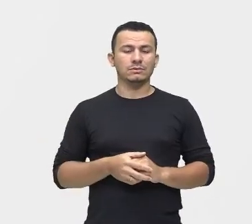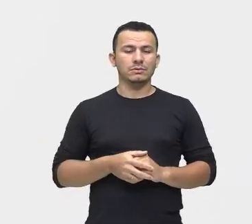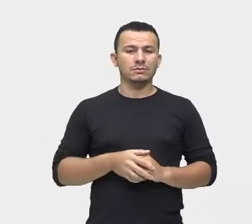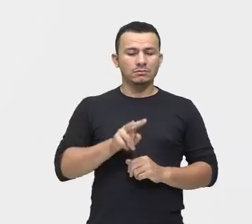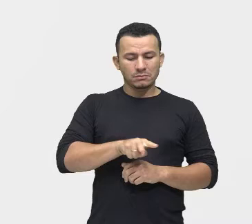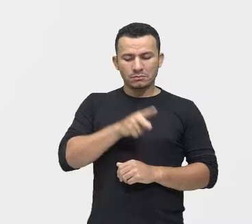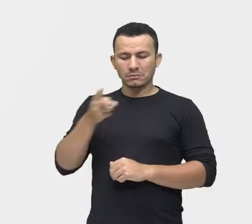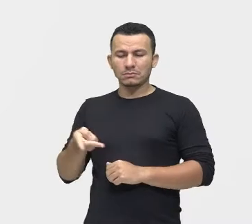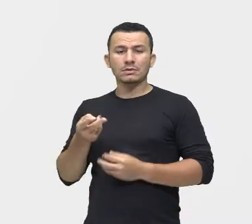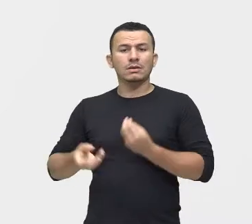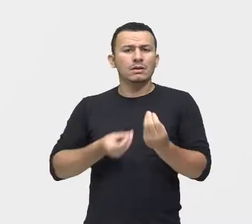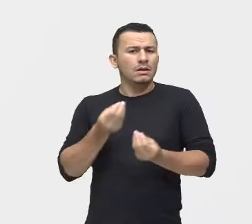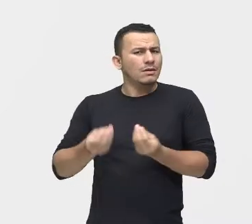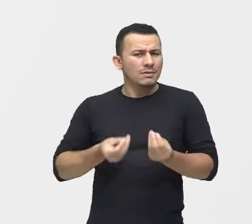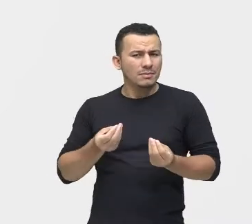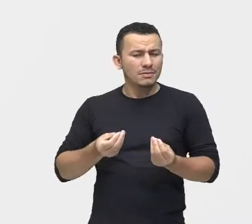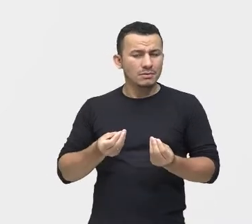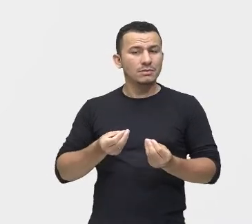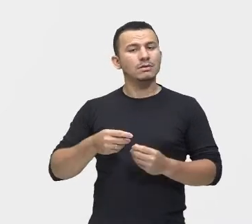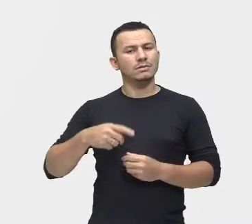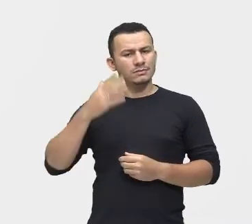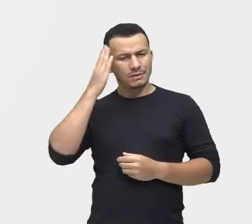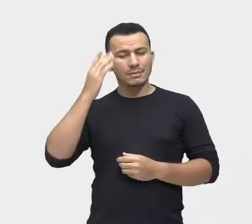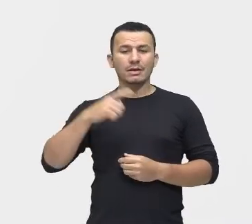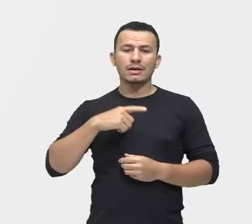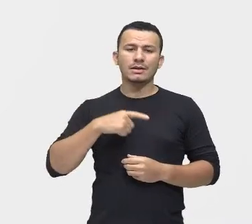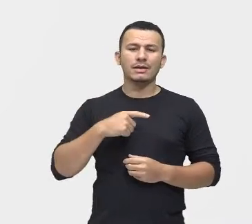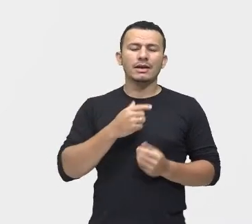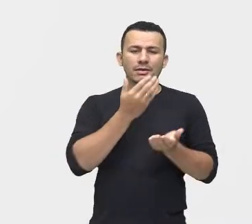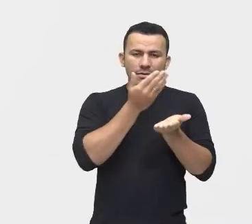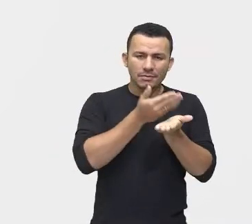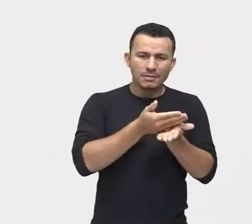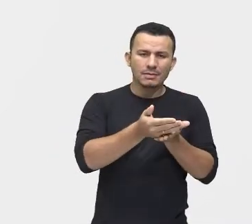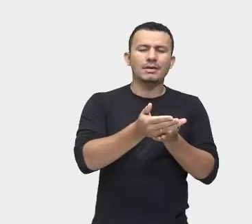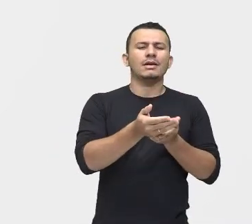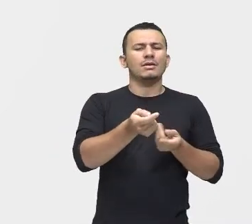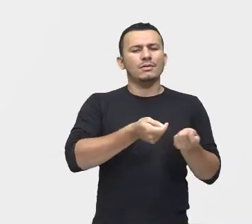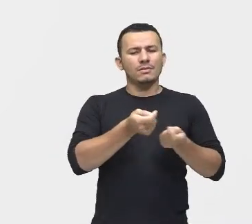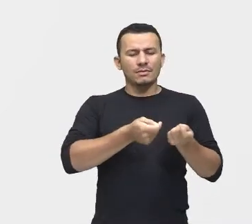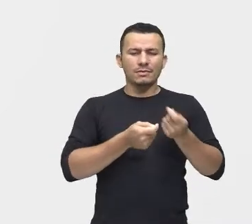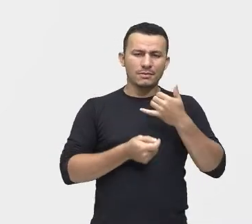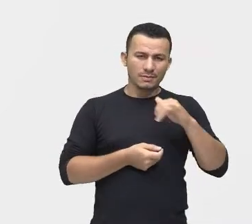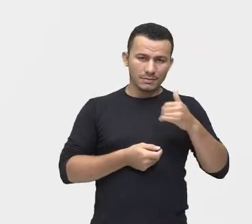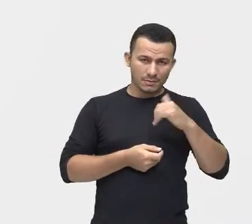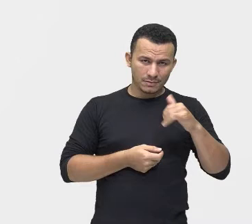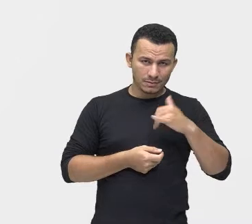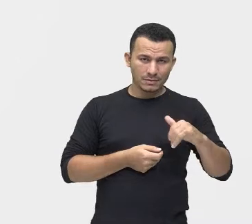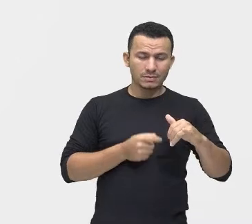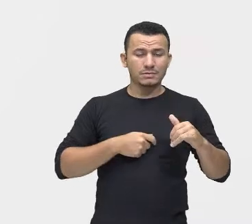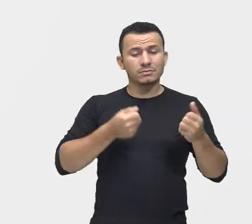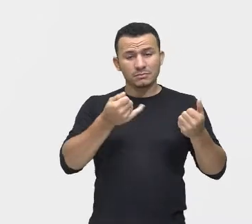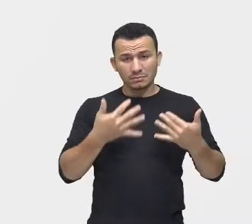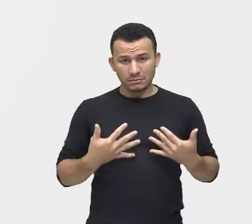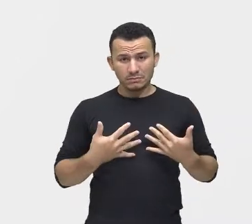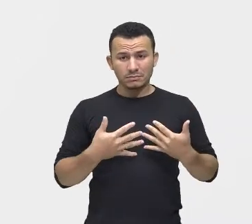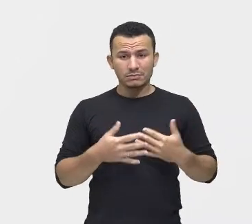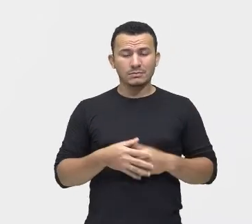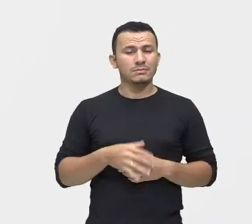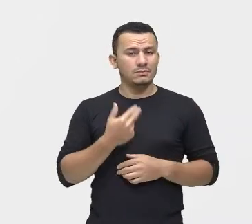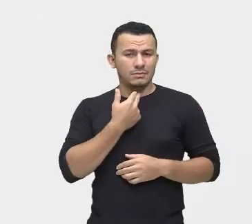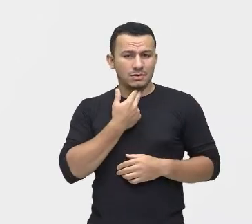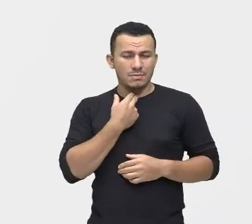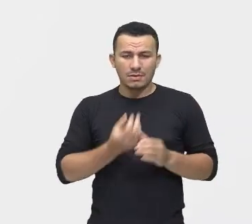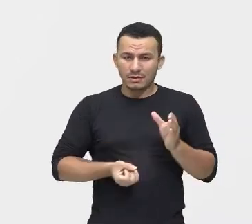para outra, porque a gente tem o princípio da conservação da energia, que afirma que esta não pode